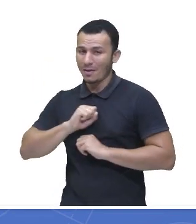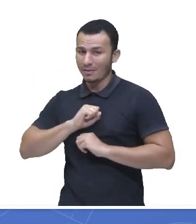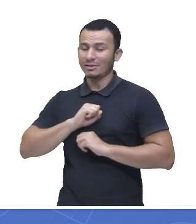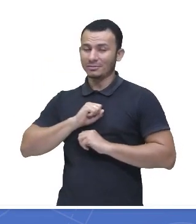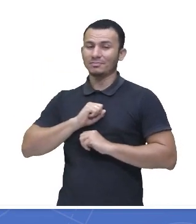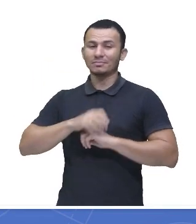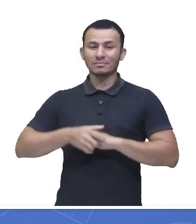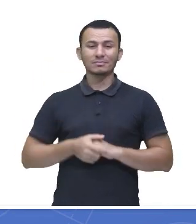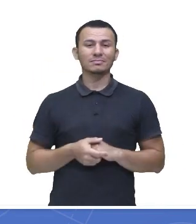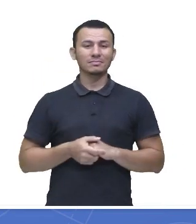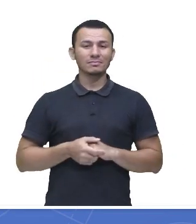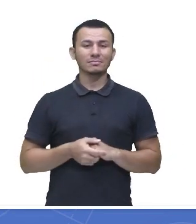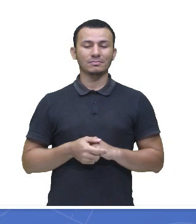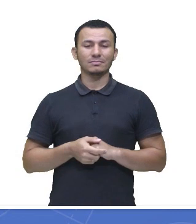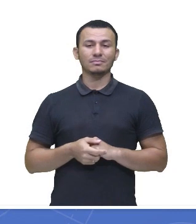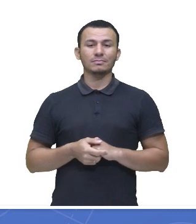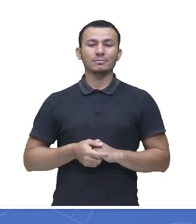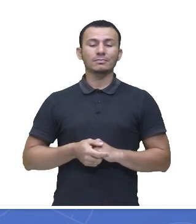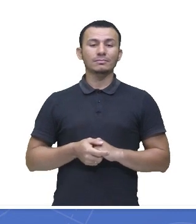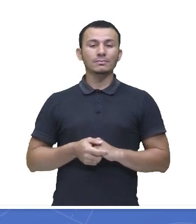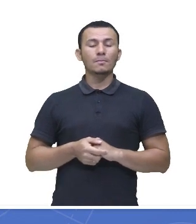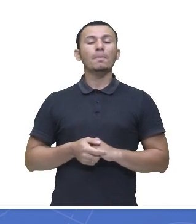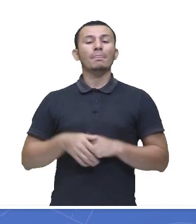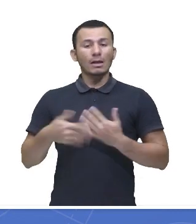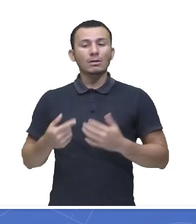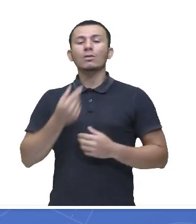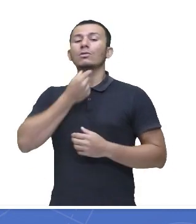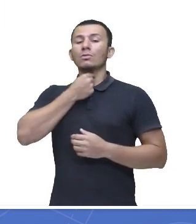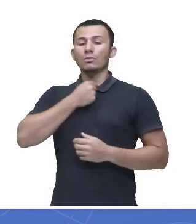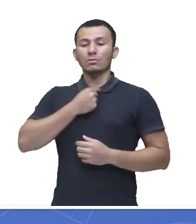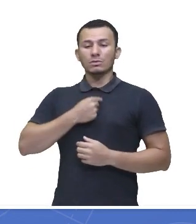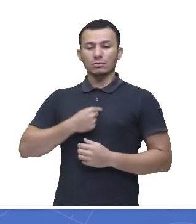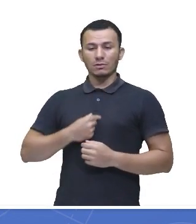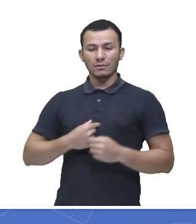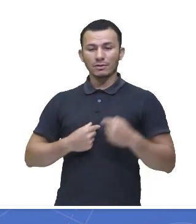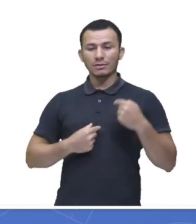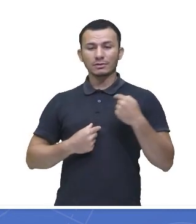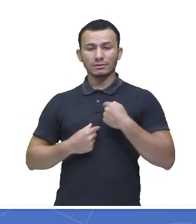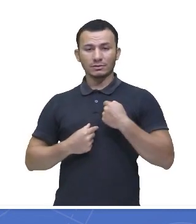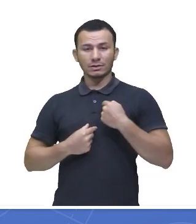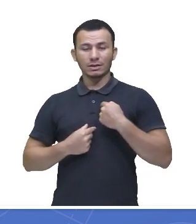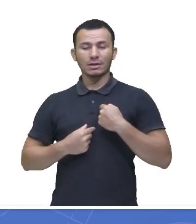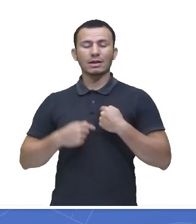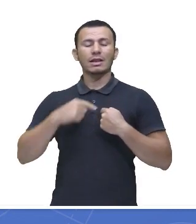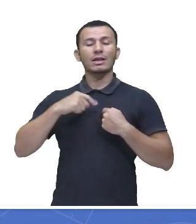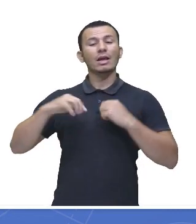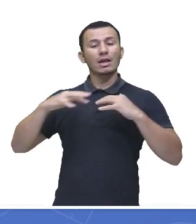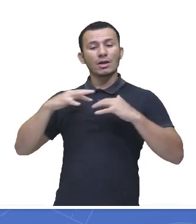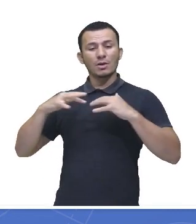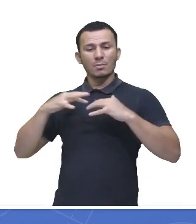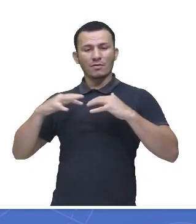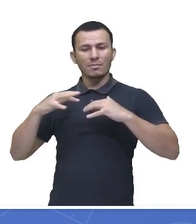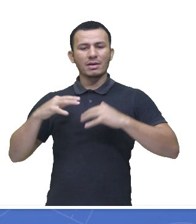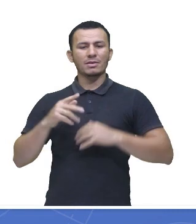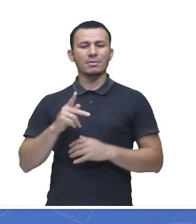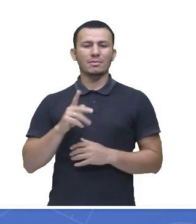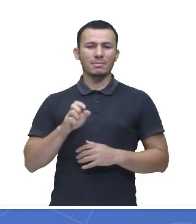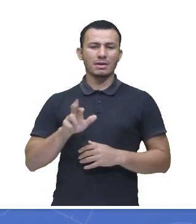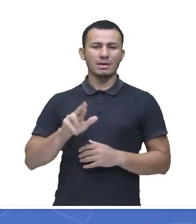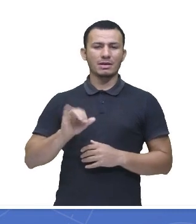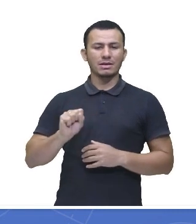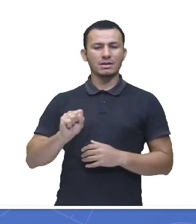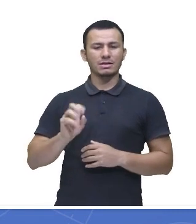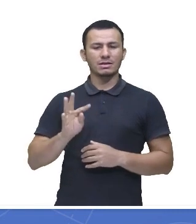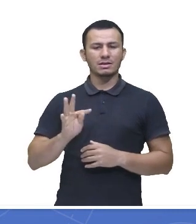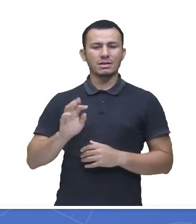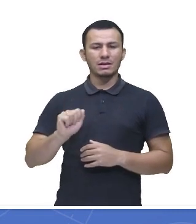esôfago é estreito. Gente, a partir do esôfago, eu vou ter chamado de os movimentos peristálticos. Os